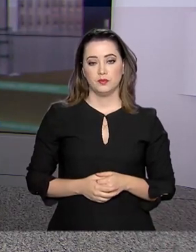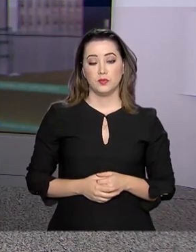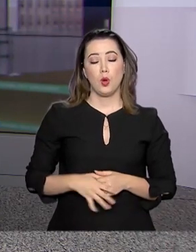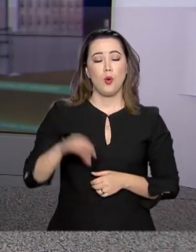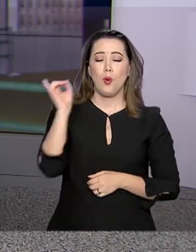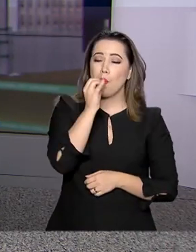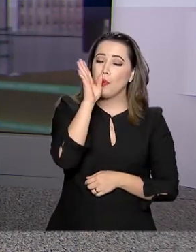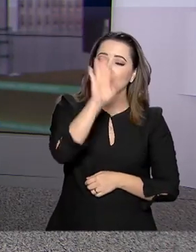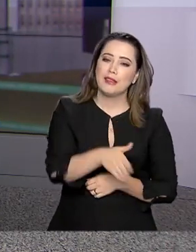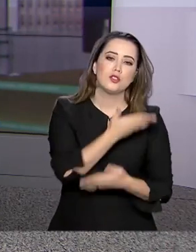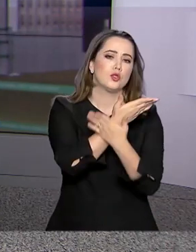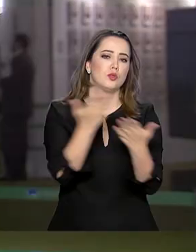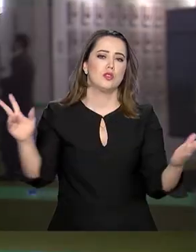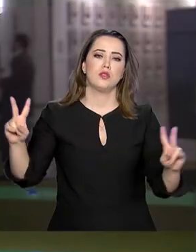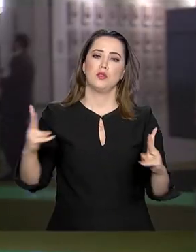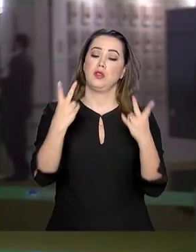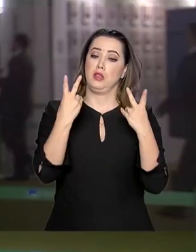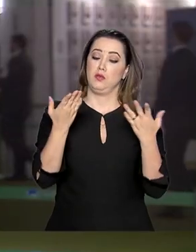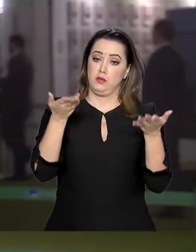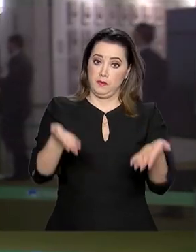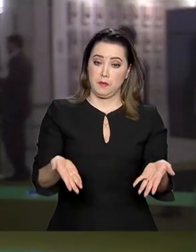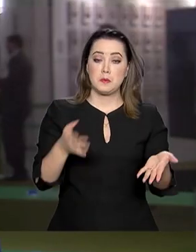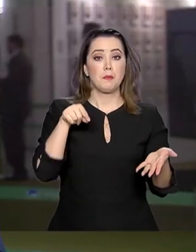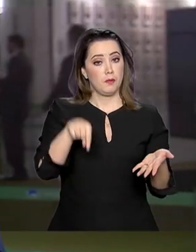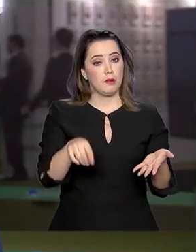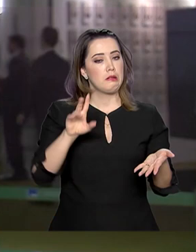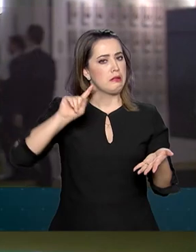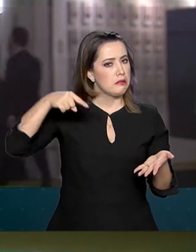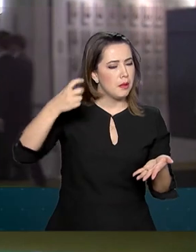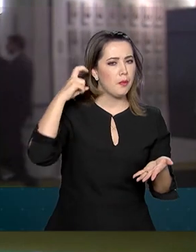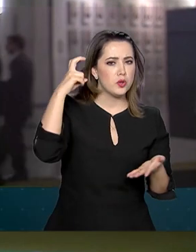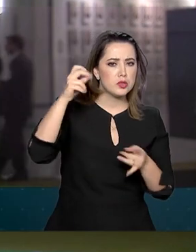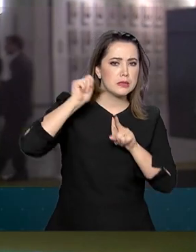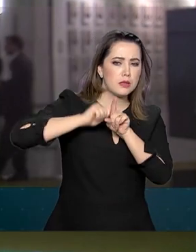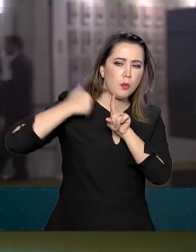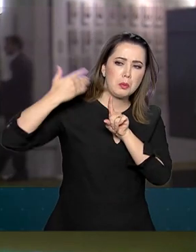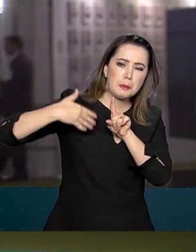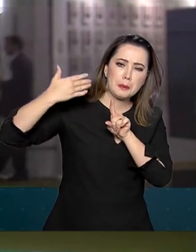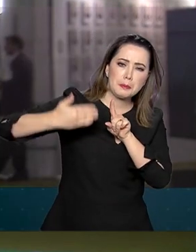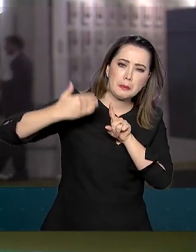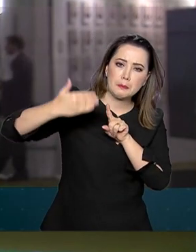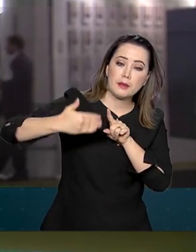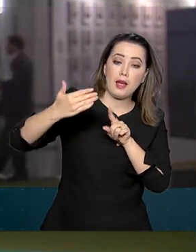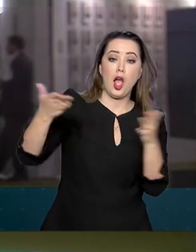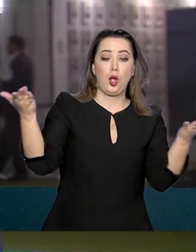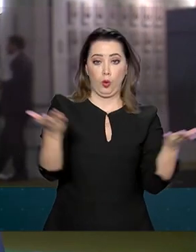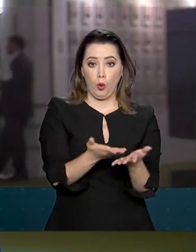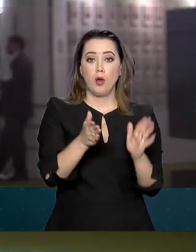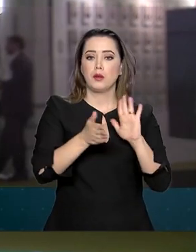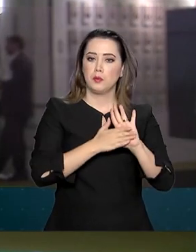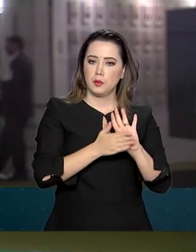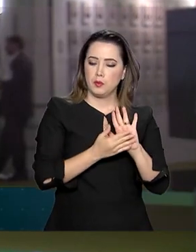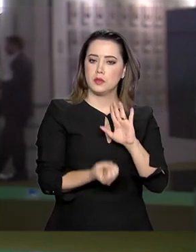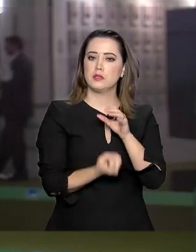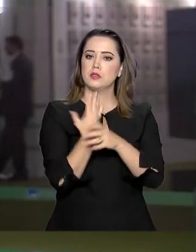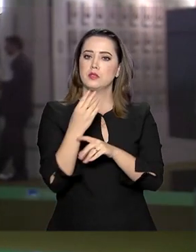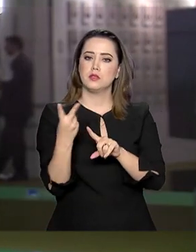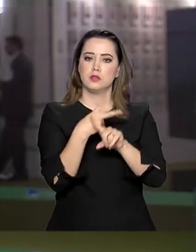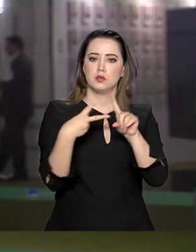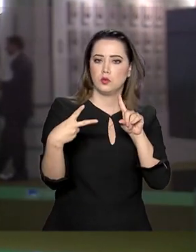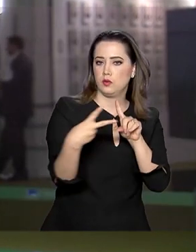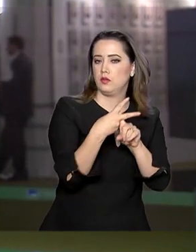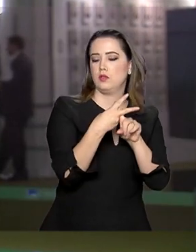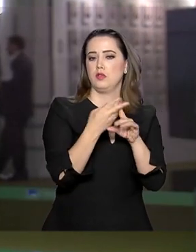Boa tarde, Roberto. Boa tarde a todos que nos acompanham. Após cinco meses de tramitação, a proposta que cria a nova Previdência